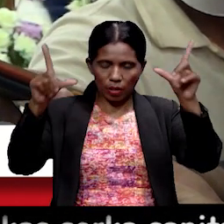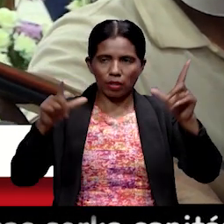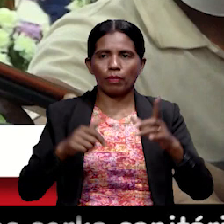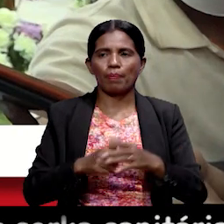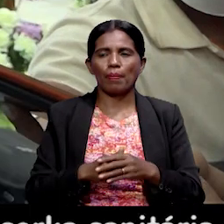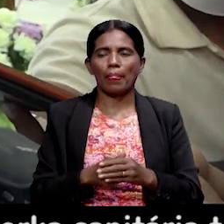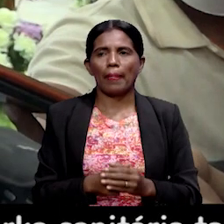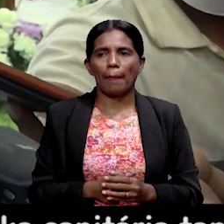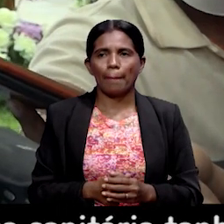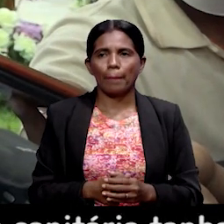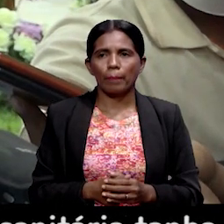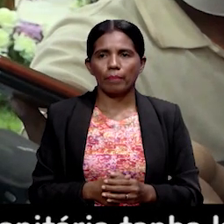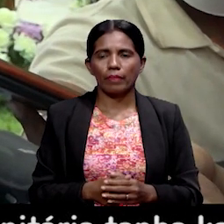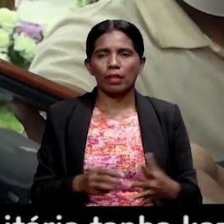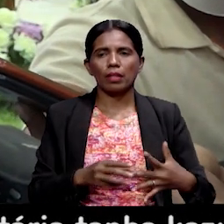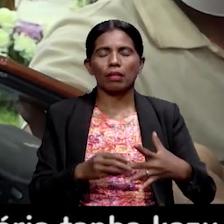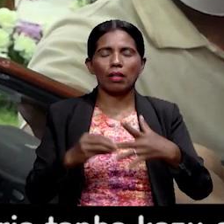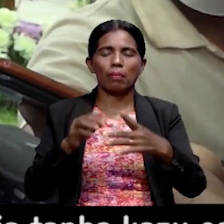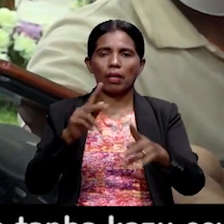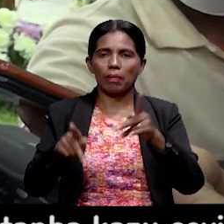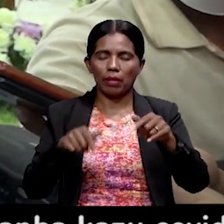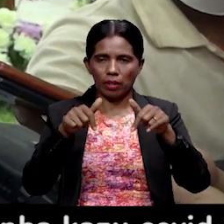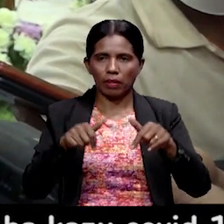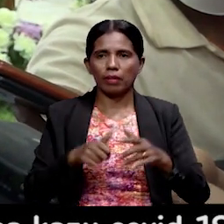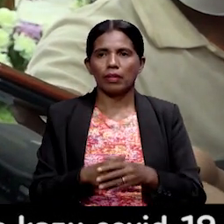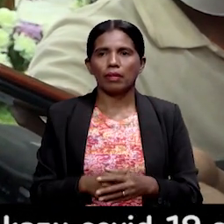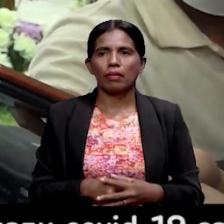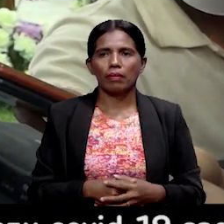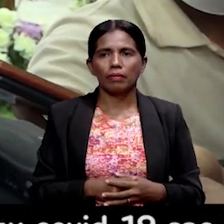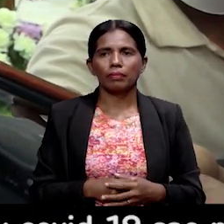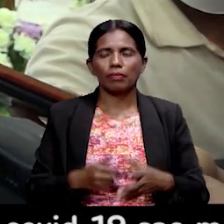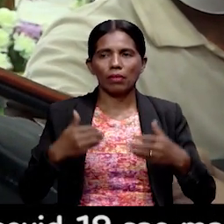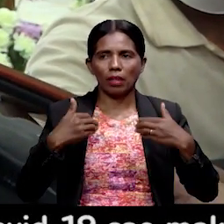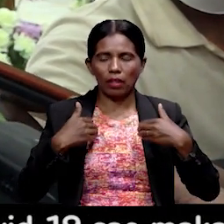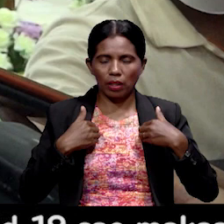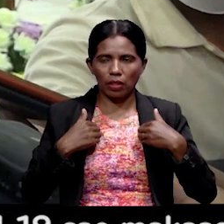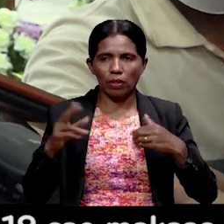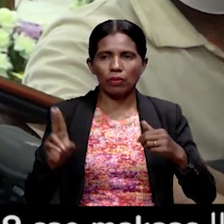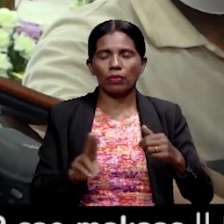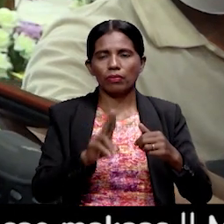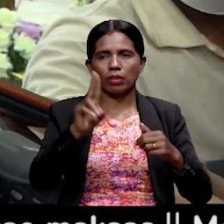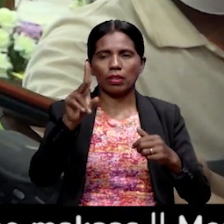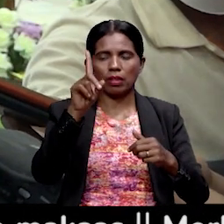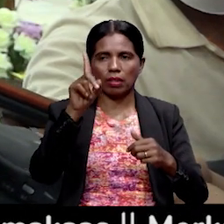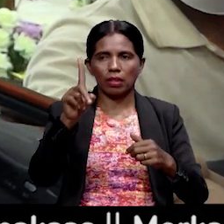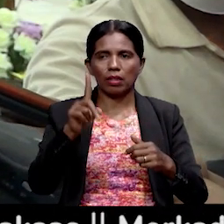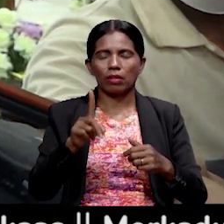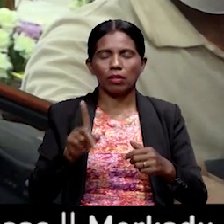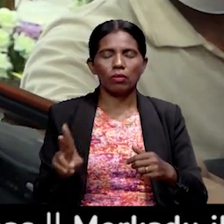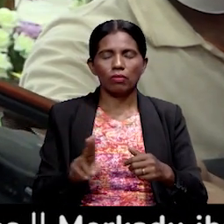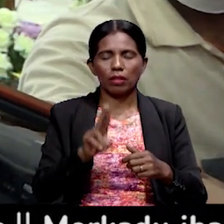ba Timor, liu-liu ba povo ida ne, katak, iha ona universidade ida universidade